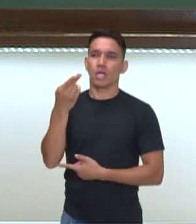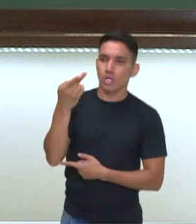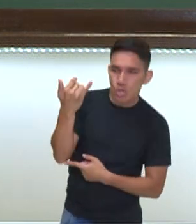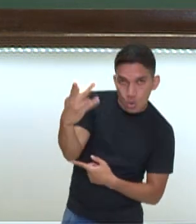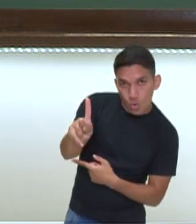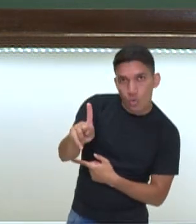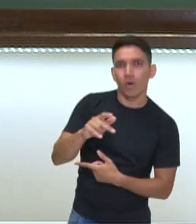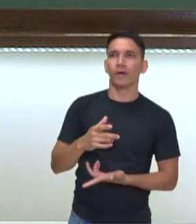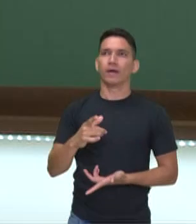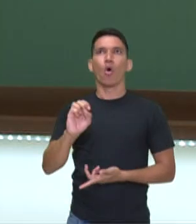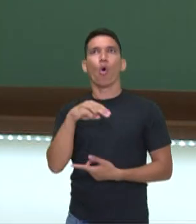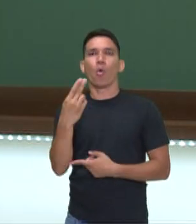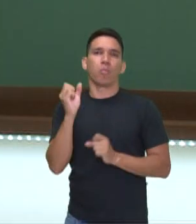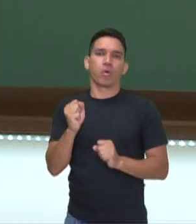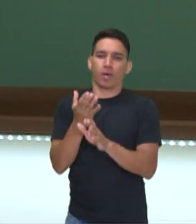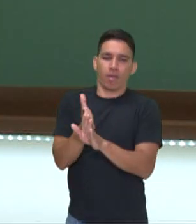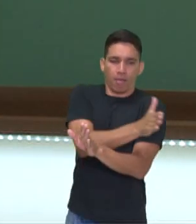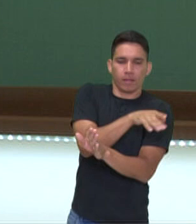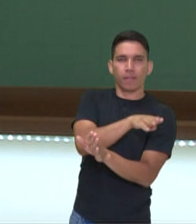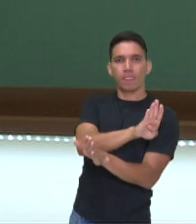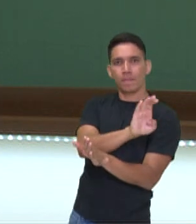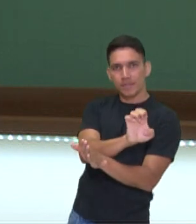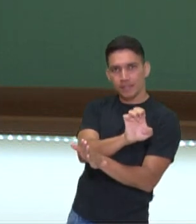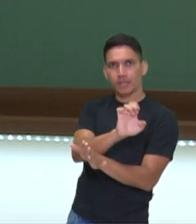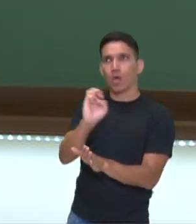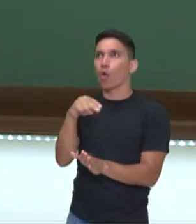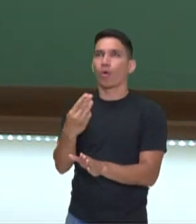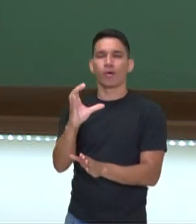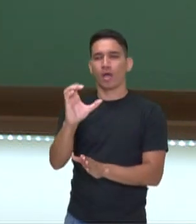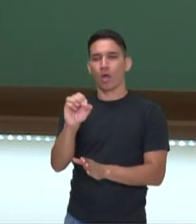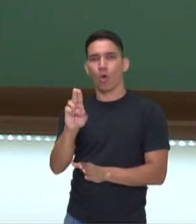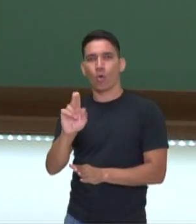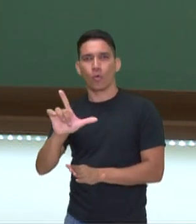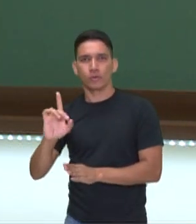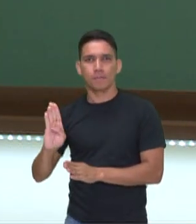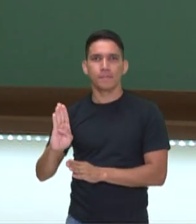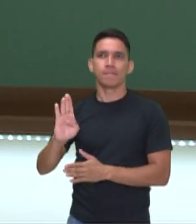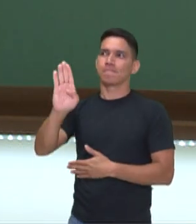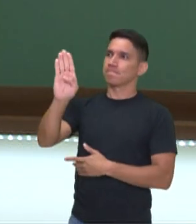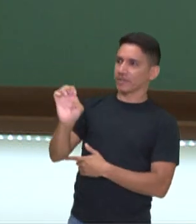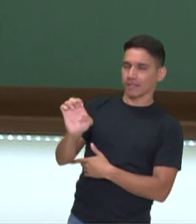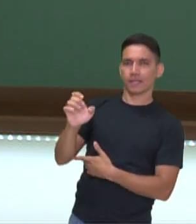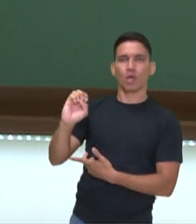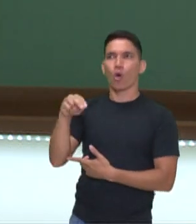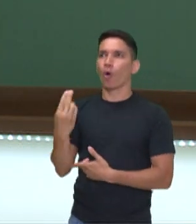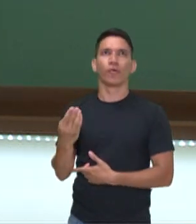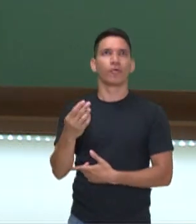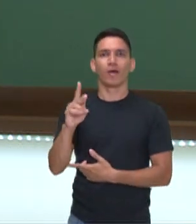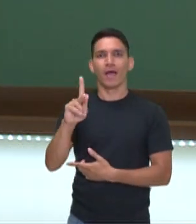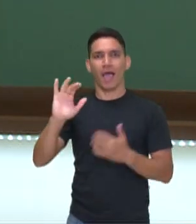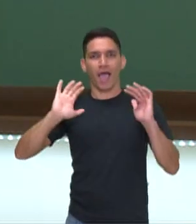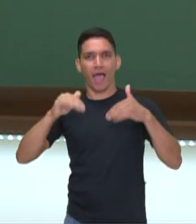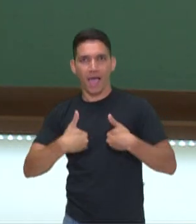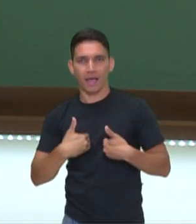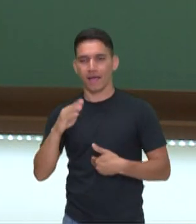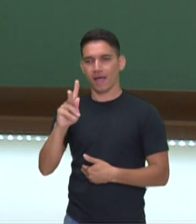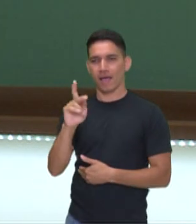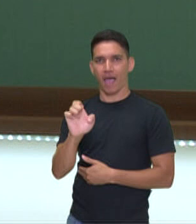pelo verbo be ou pelo verbo have. Could be, could have, isso pode acontecer também,